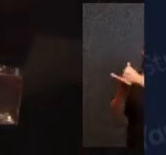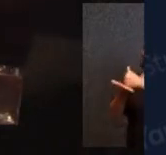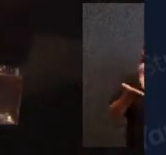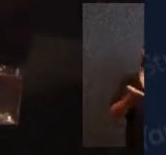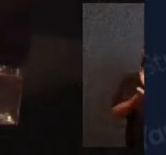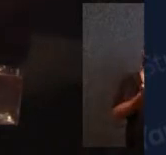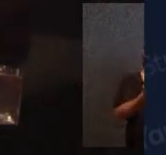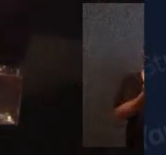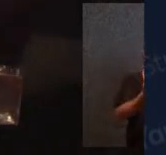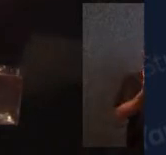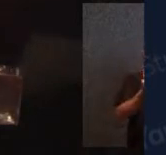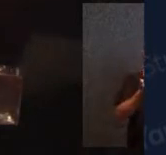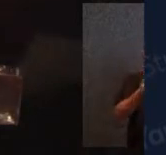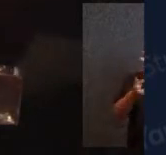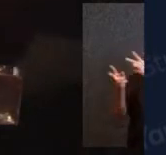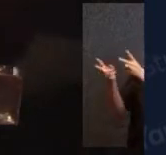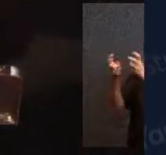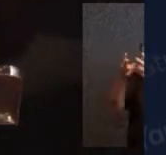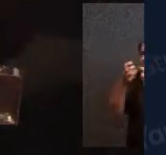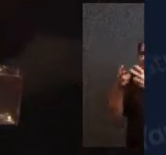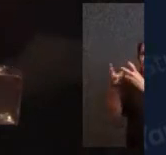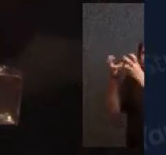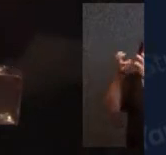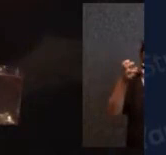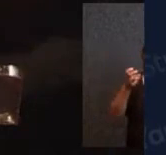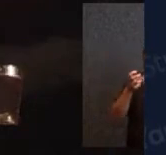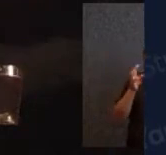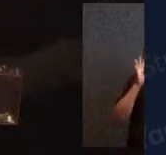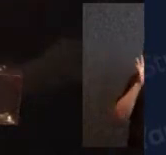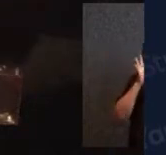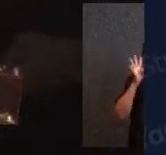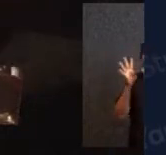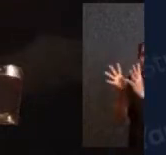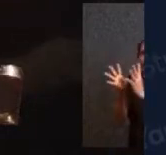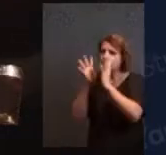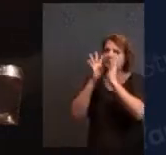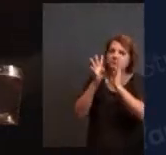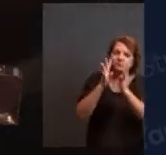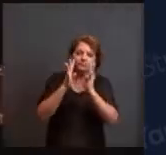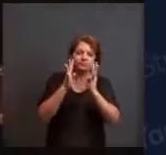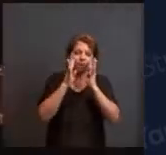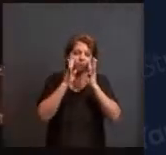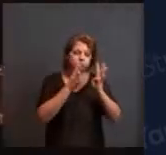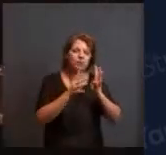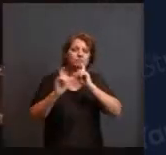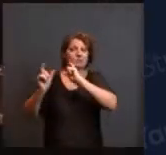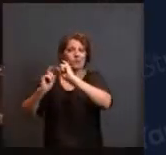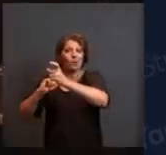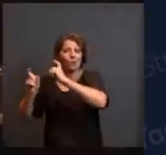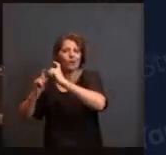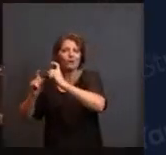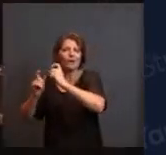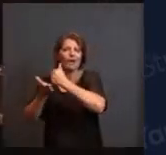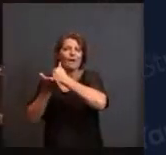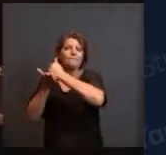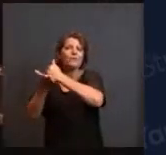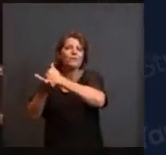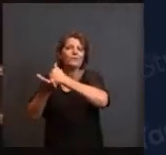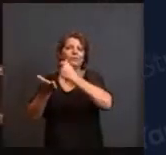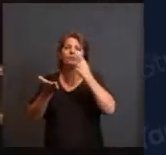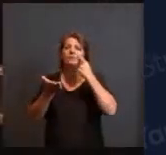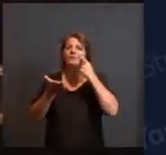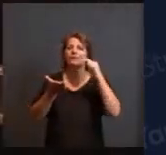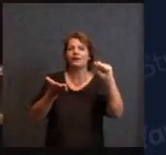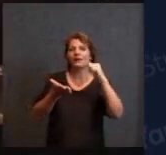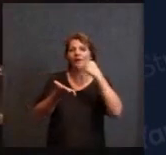esse olhar. Uma equipe que será ouvida, uma equipe que vai dialogar a partir das